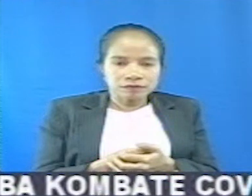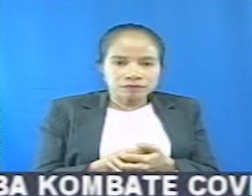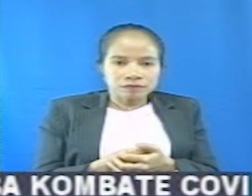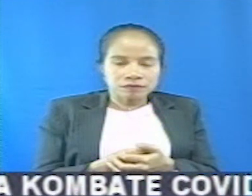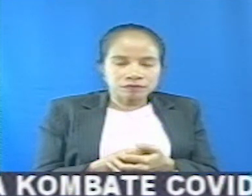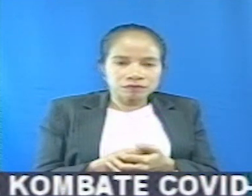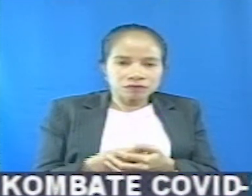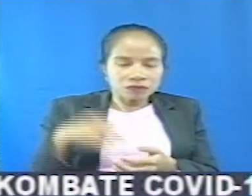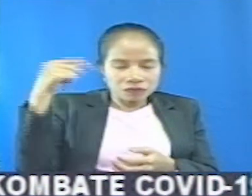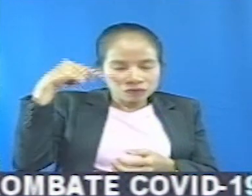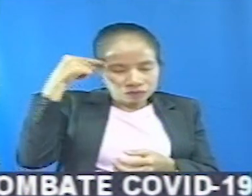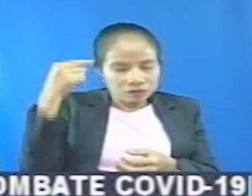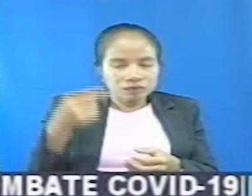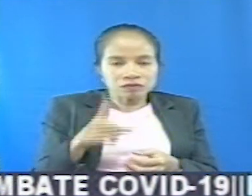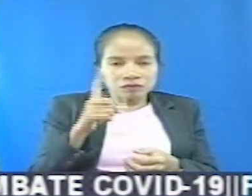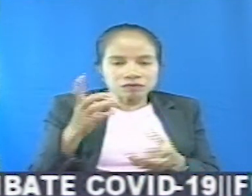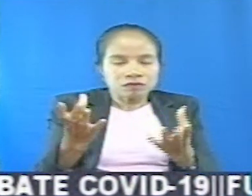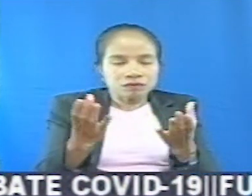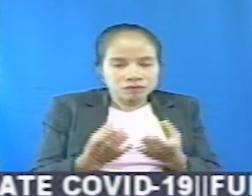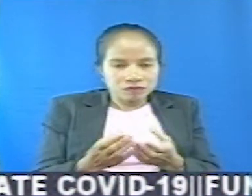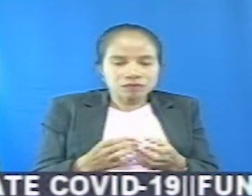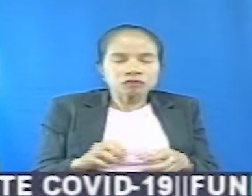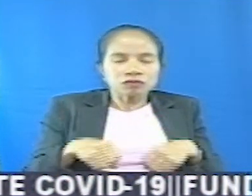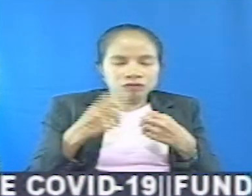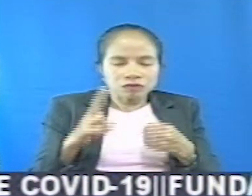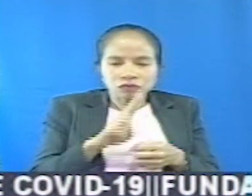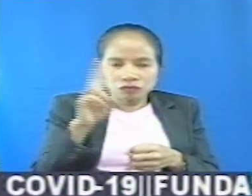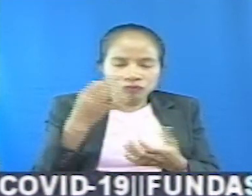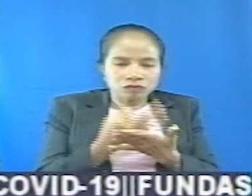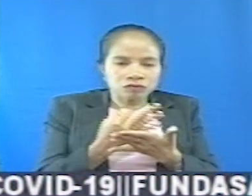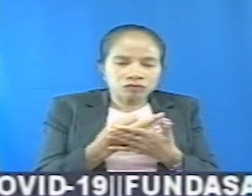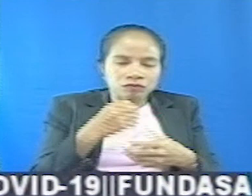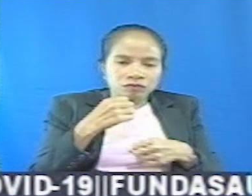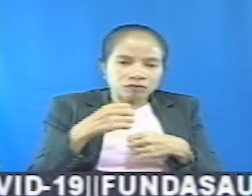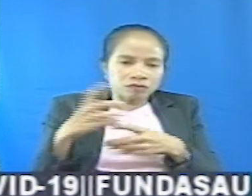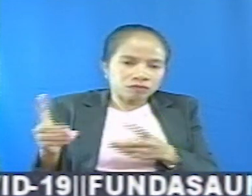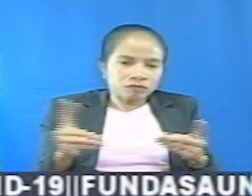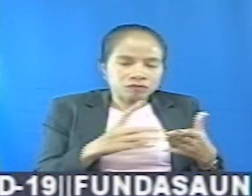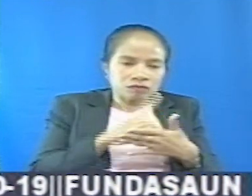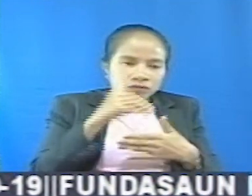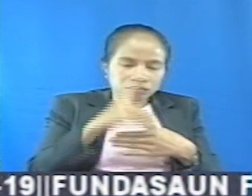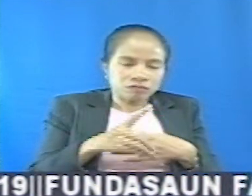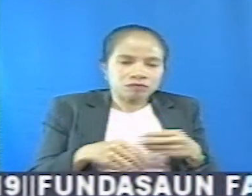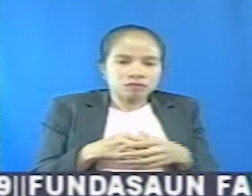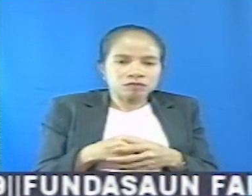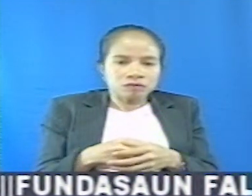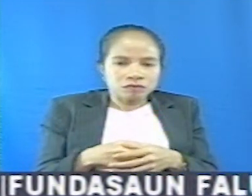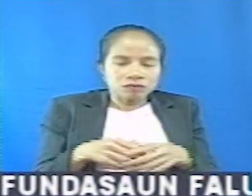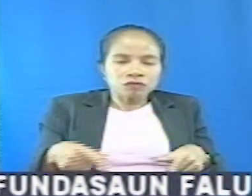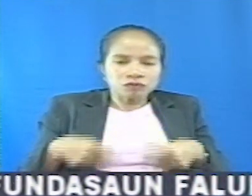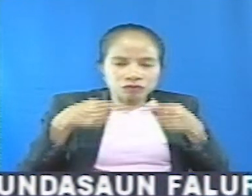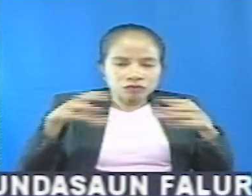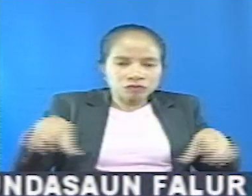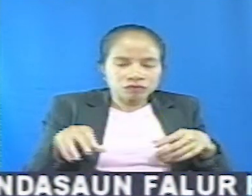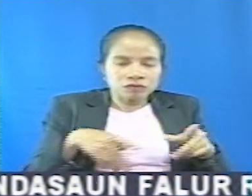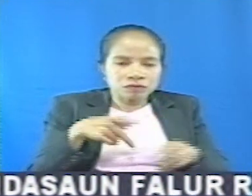A mina cara que nem né, executa o orçamento, alá o desenvolvimento, presta serviço para o cidadão. Infelizmente,